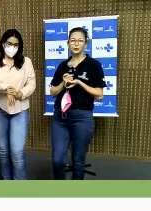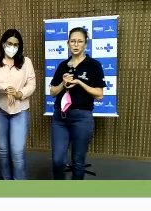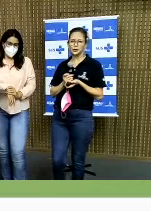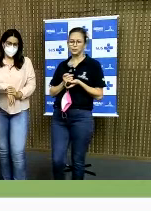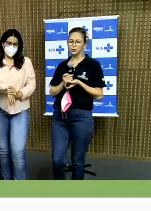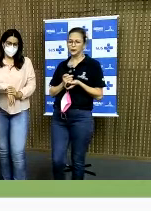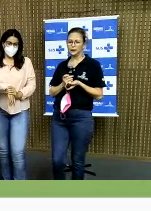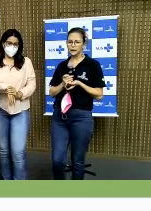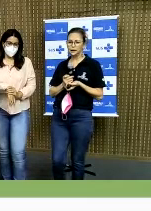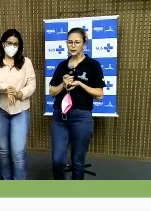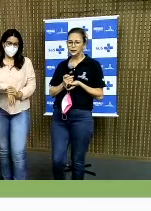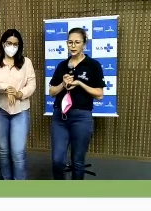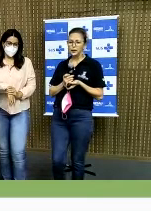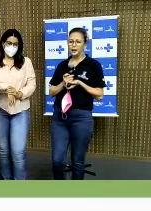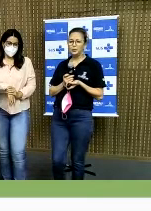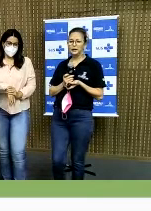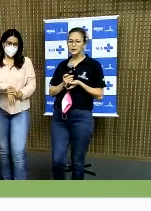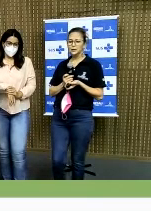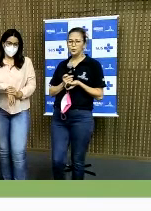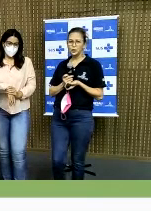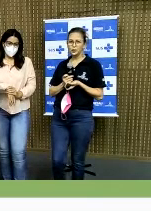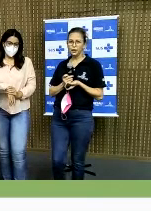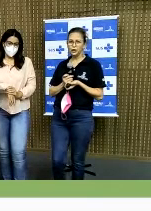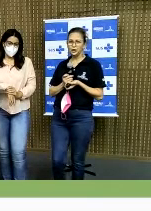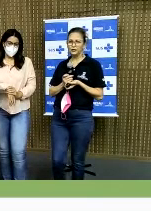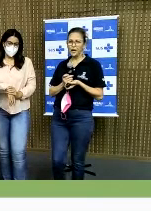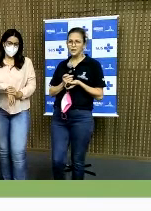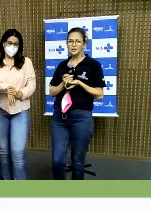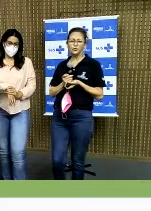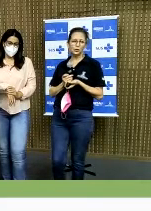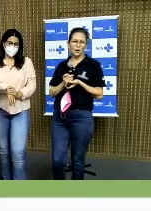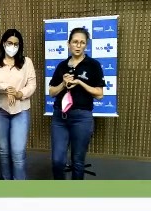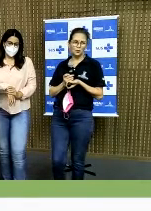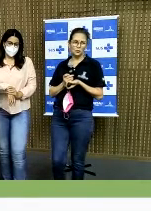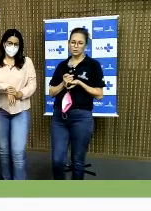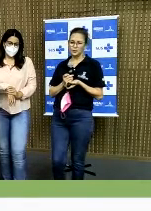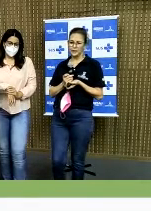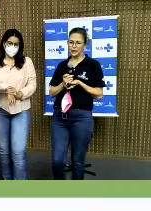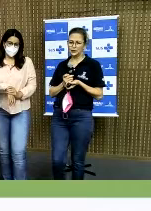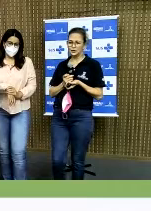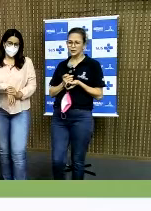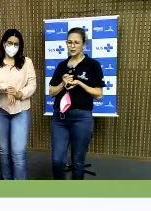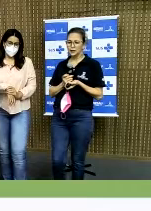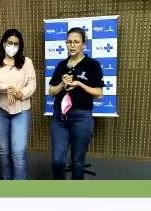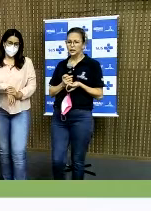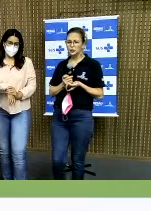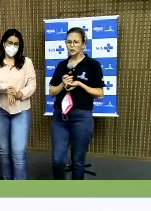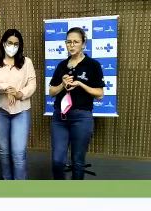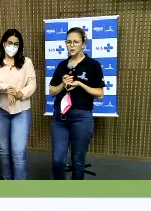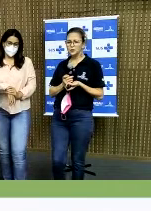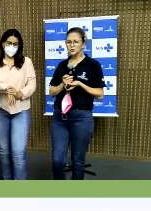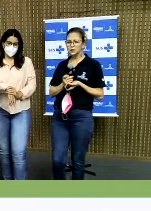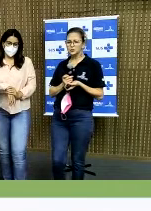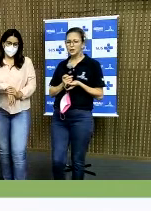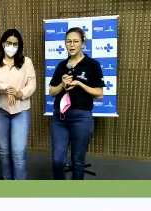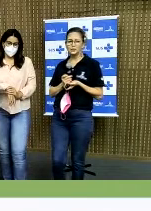pelo fisioterapeuta Renan, reabilitação pós-COVID, que ele faz individual com os pacientes, e reuniões